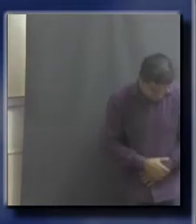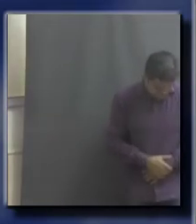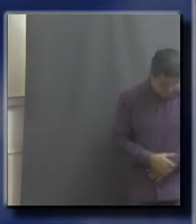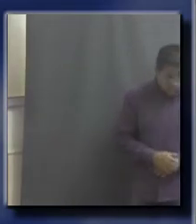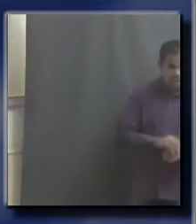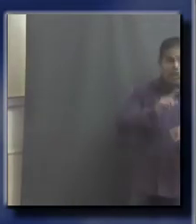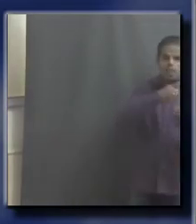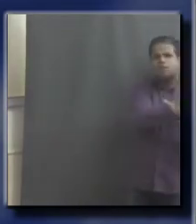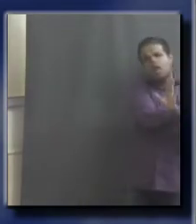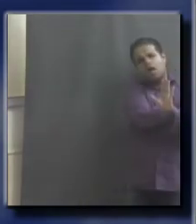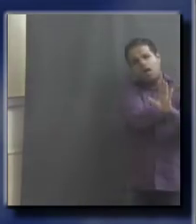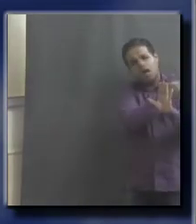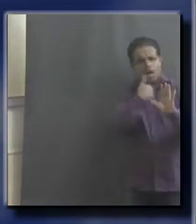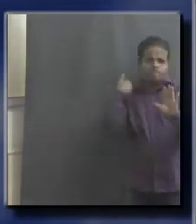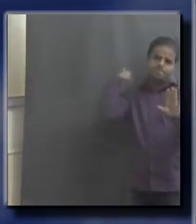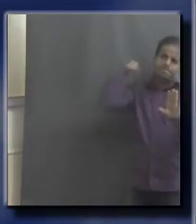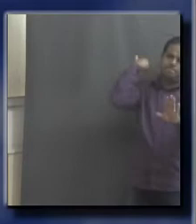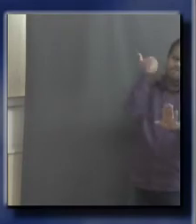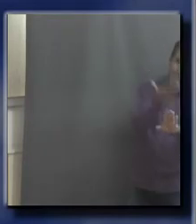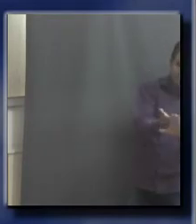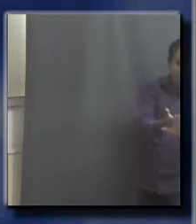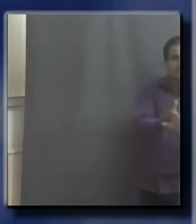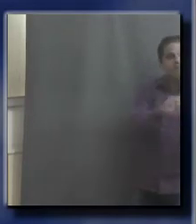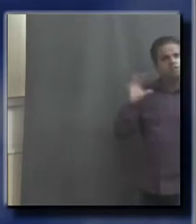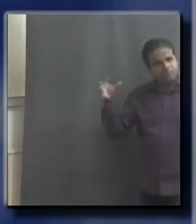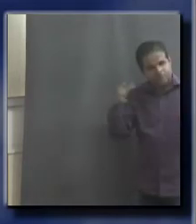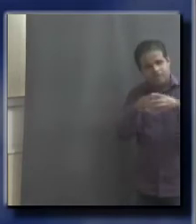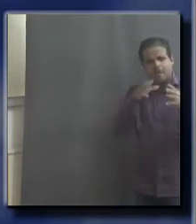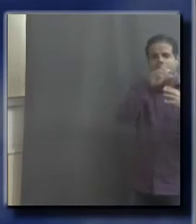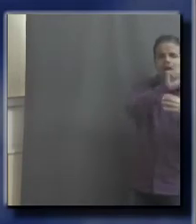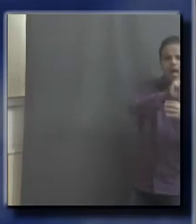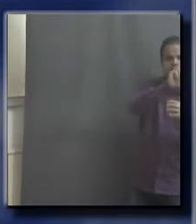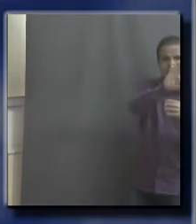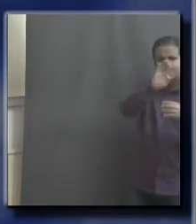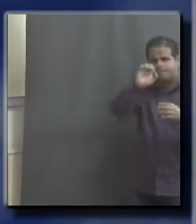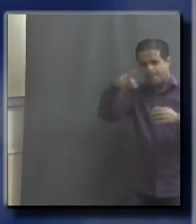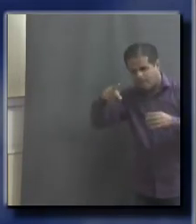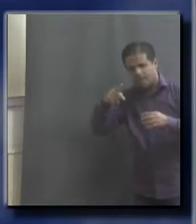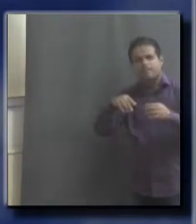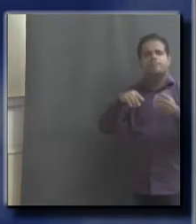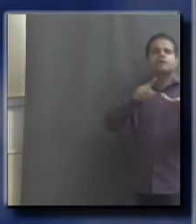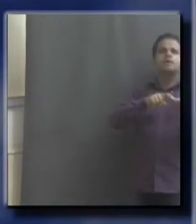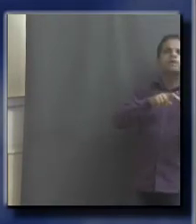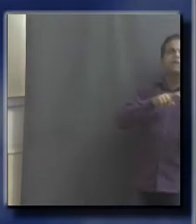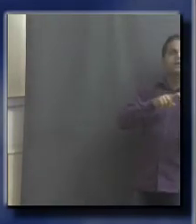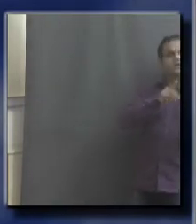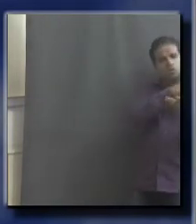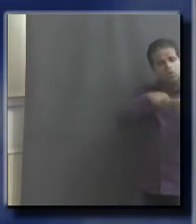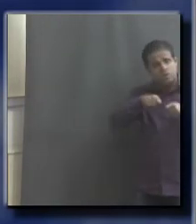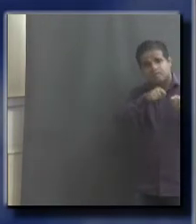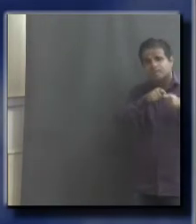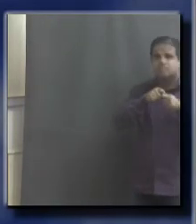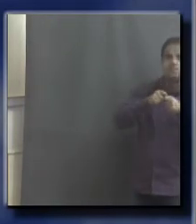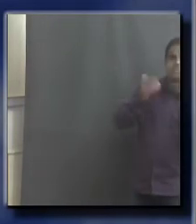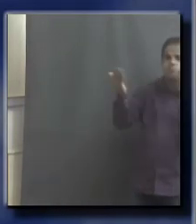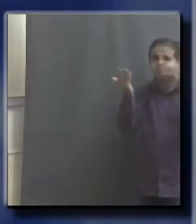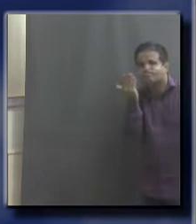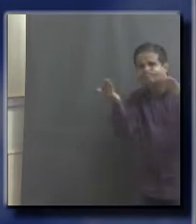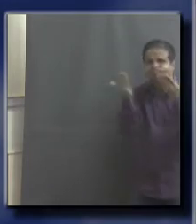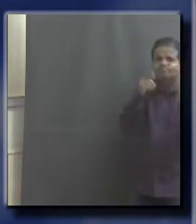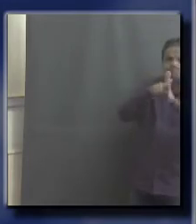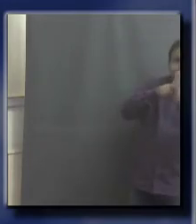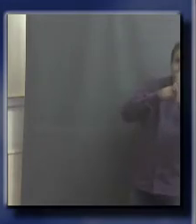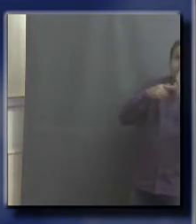De lá para cá, nós da ABEP, nós fazemos uma escuta e